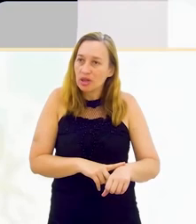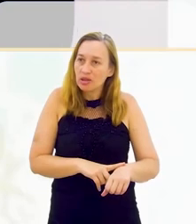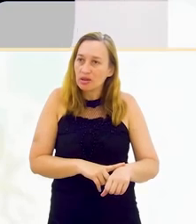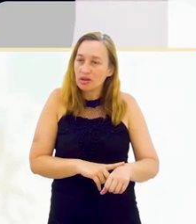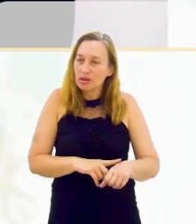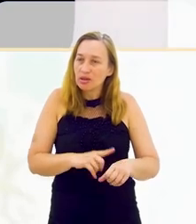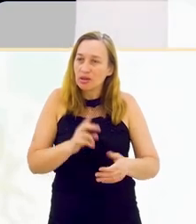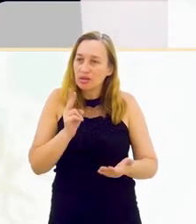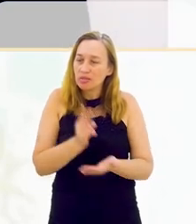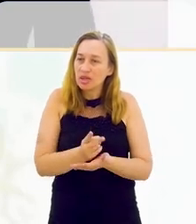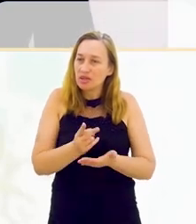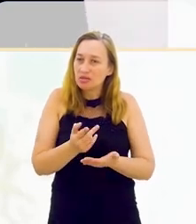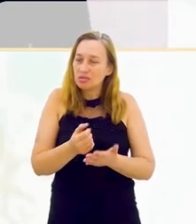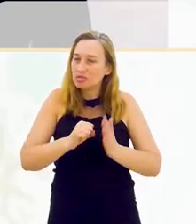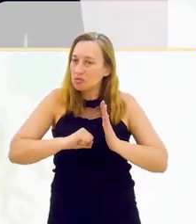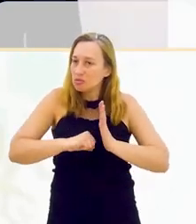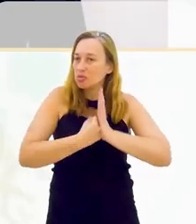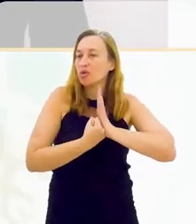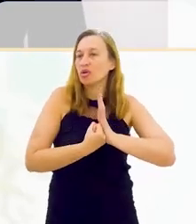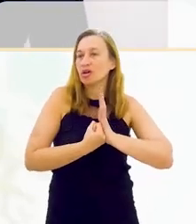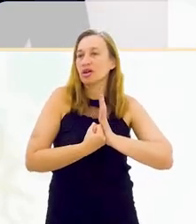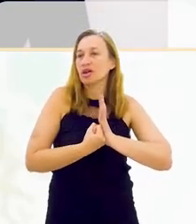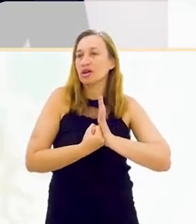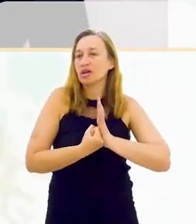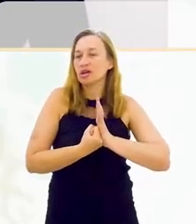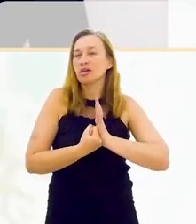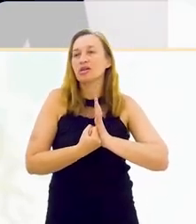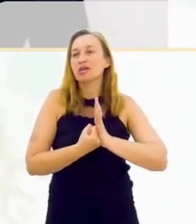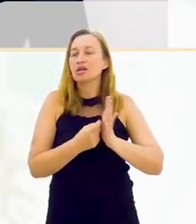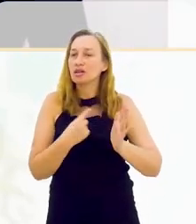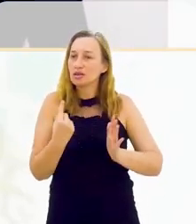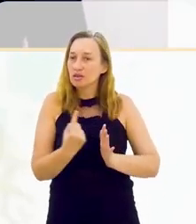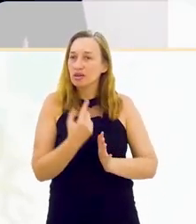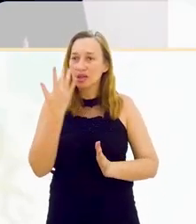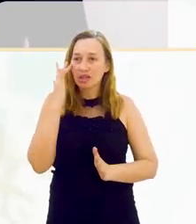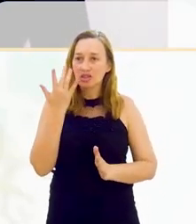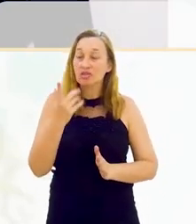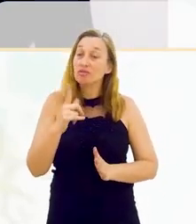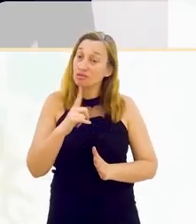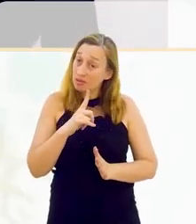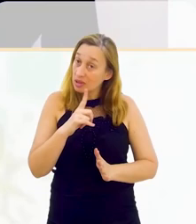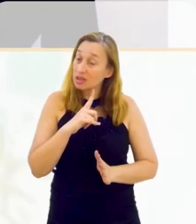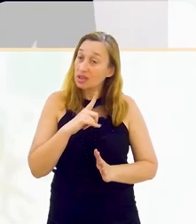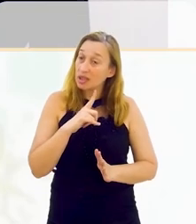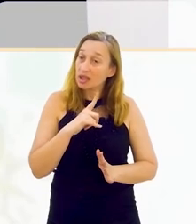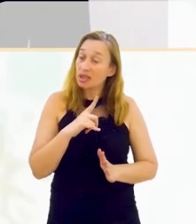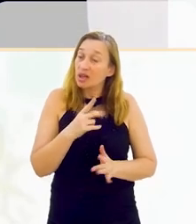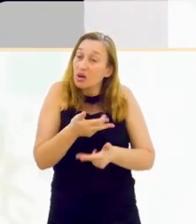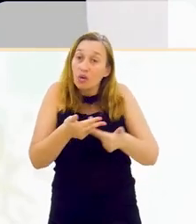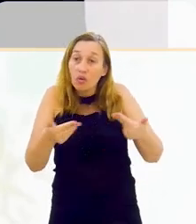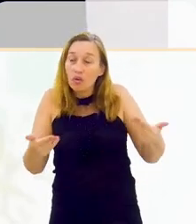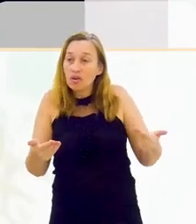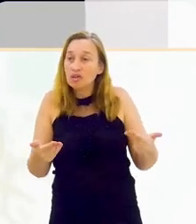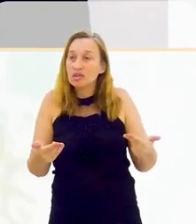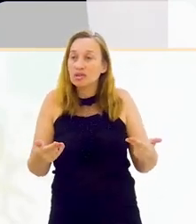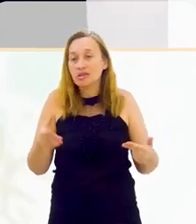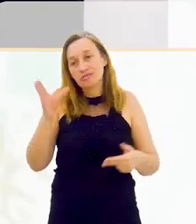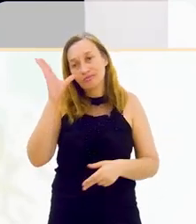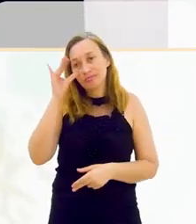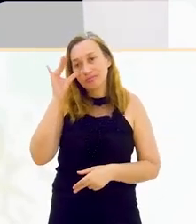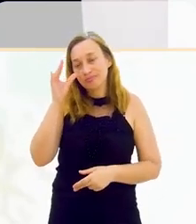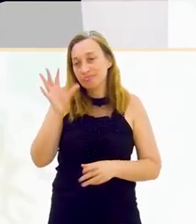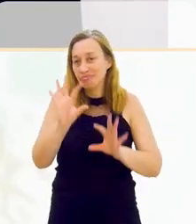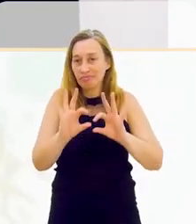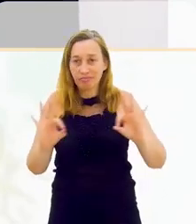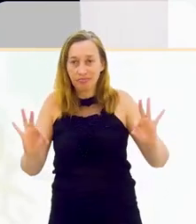no fluxo, sem o bloqueio que a gente se coloca, né, vão surgir ali